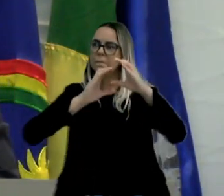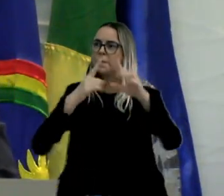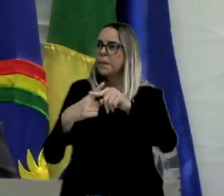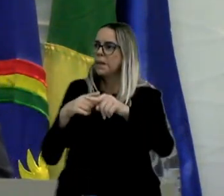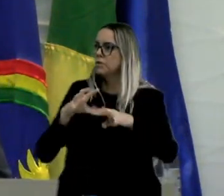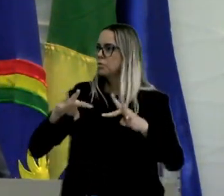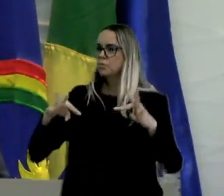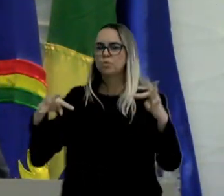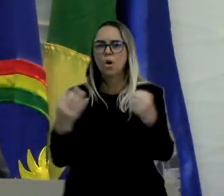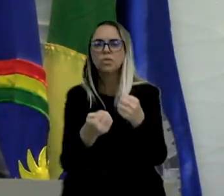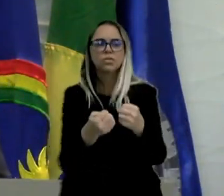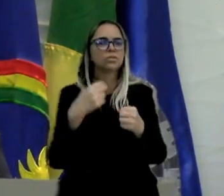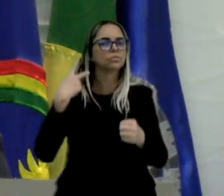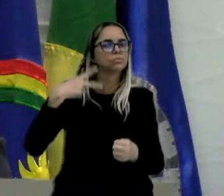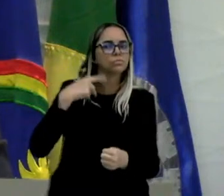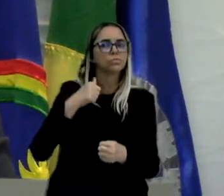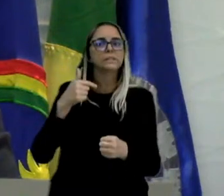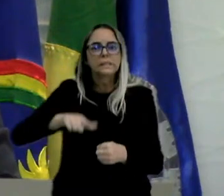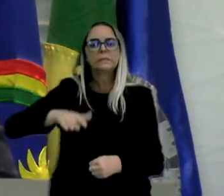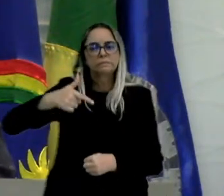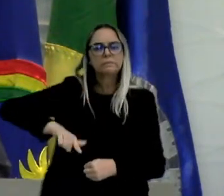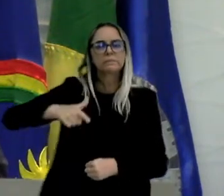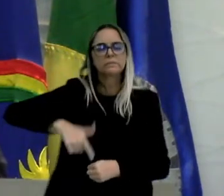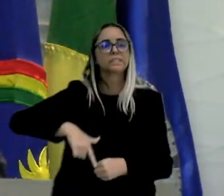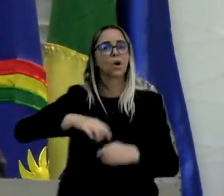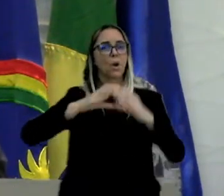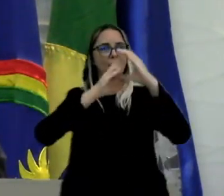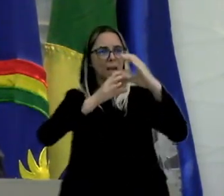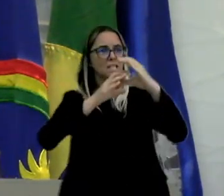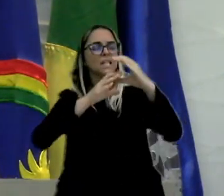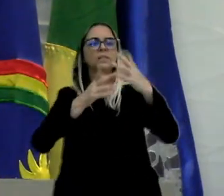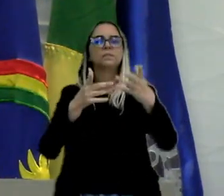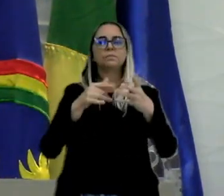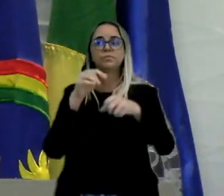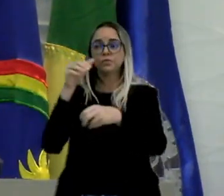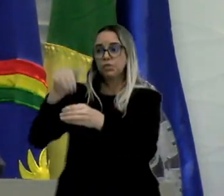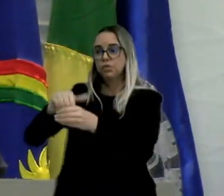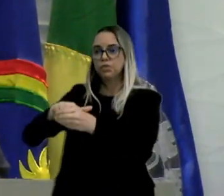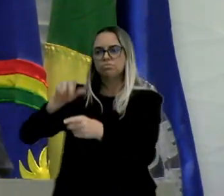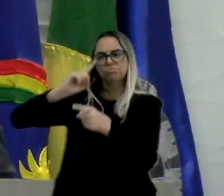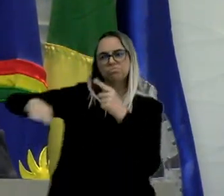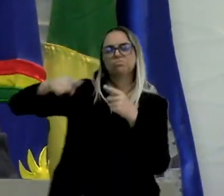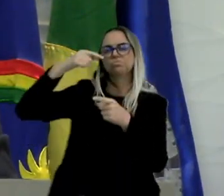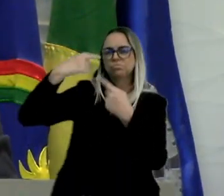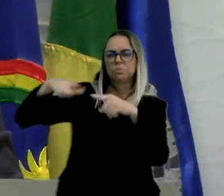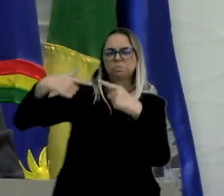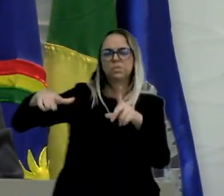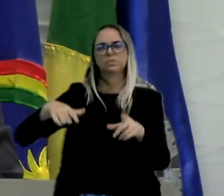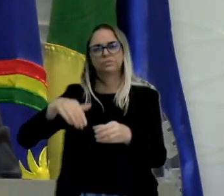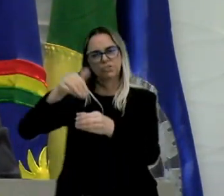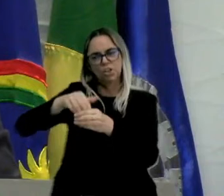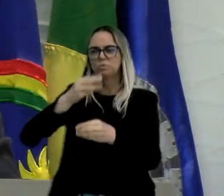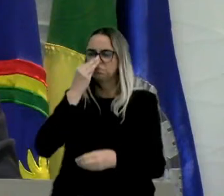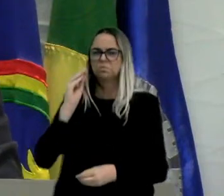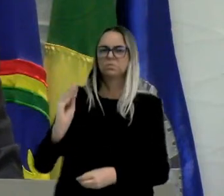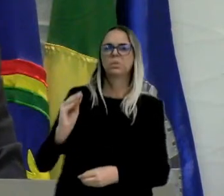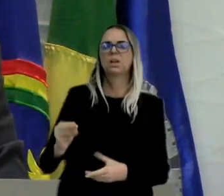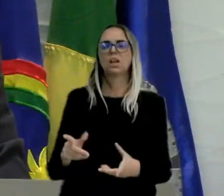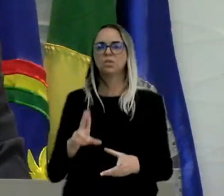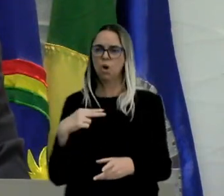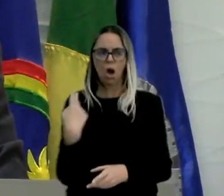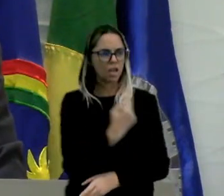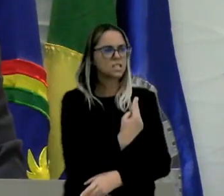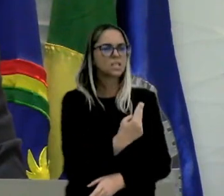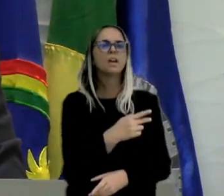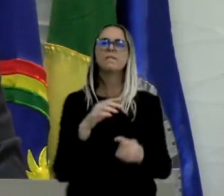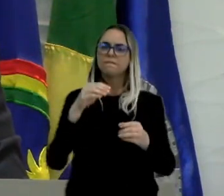vereadores toda vez que falar de Compesa seja para um Volo de república como vai ter aqui hoje a gente vai votar a favor sim